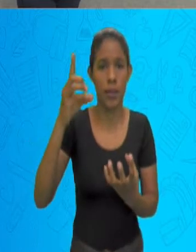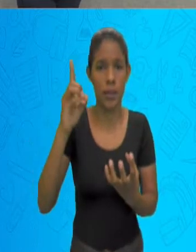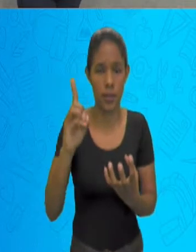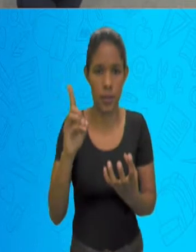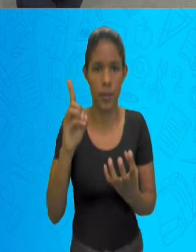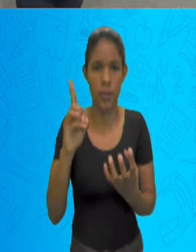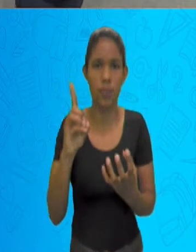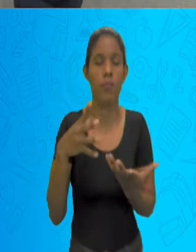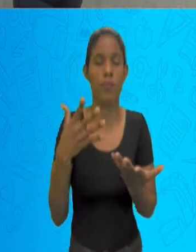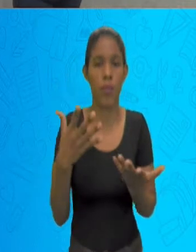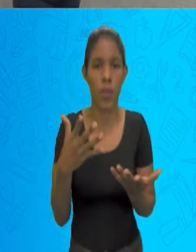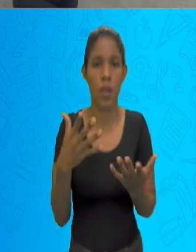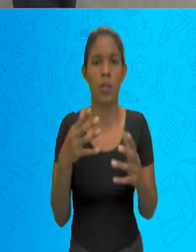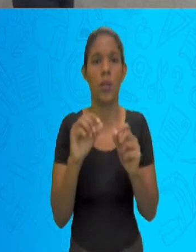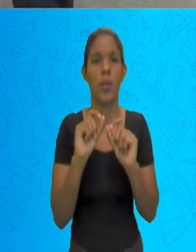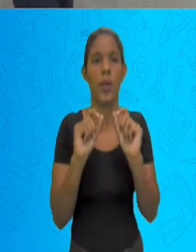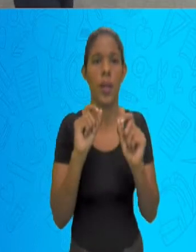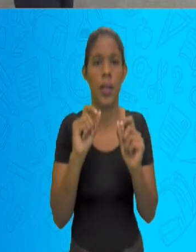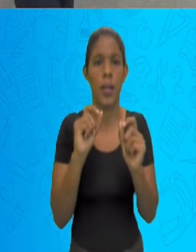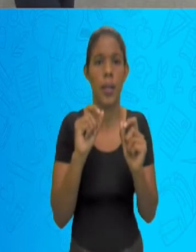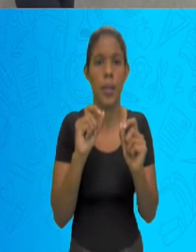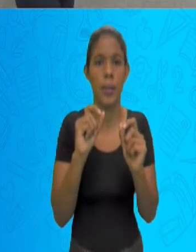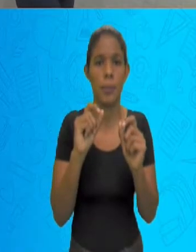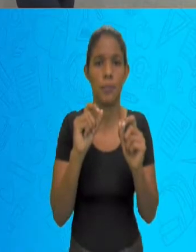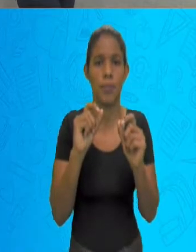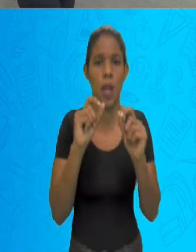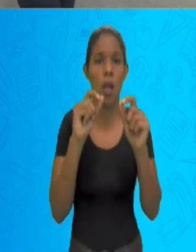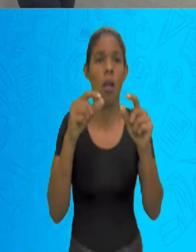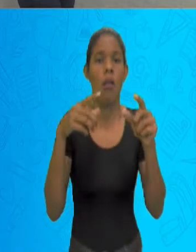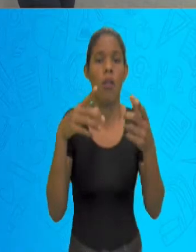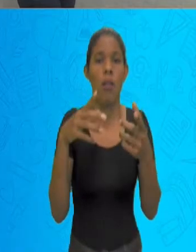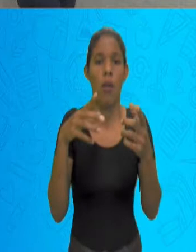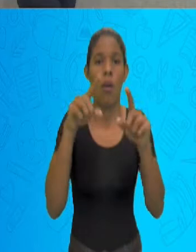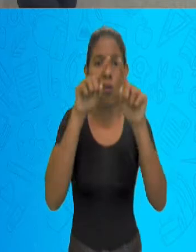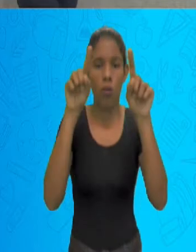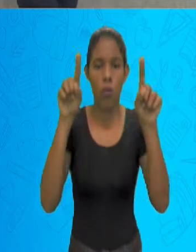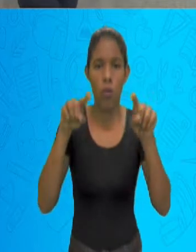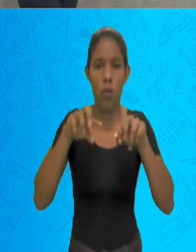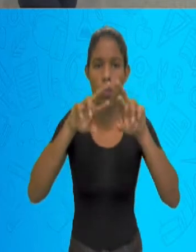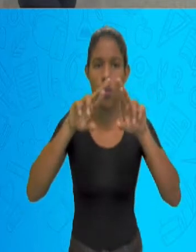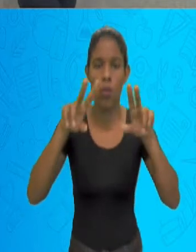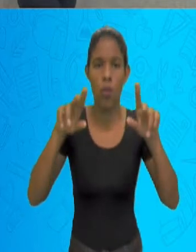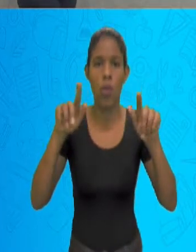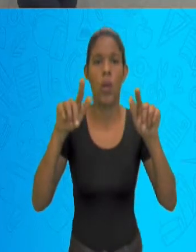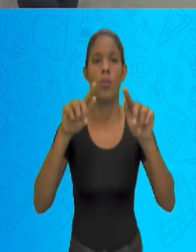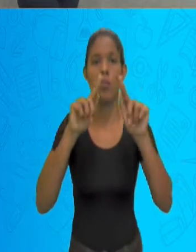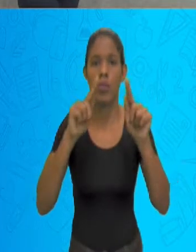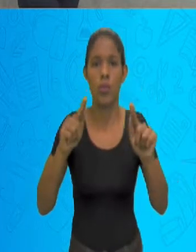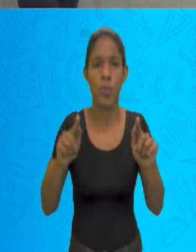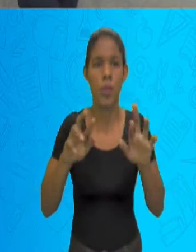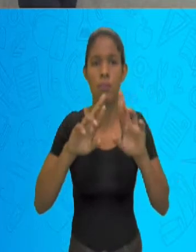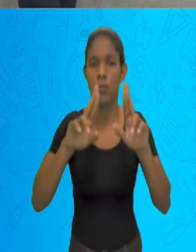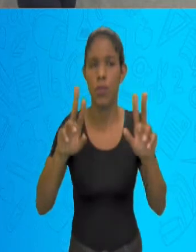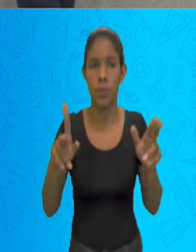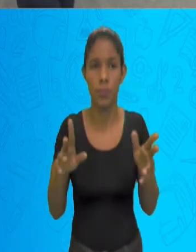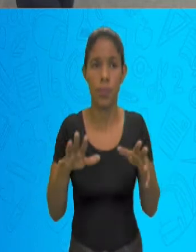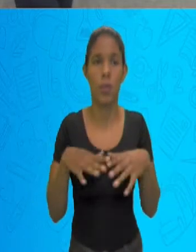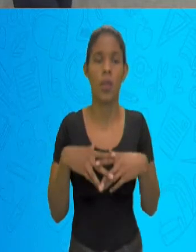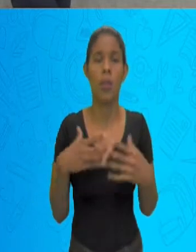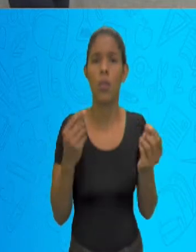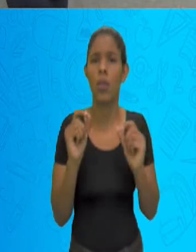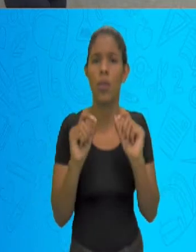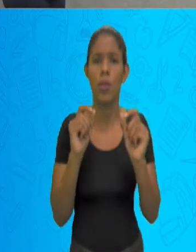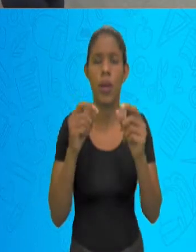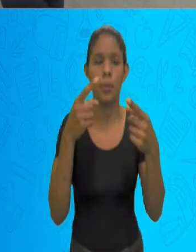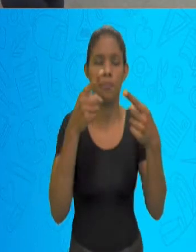de sólidos geométricos, ok? Nós vamos classificá-los como poliedros. O que são poliedros?